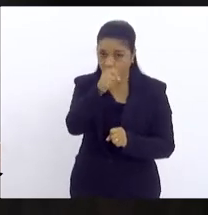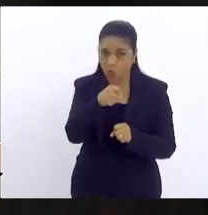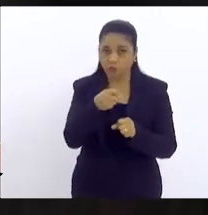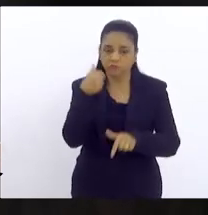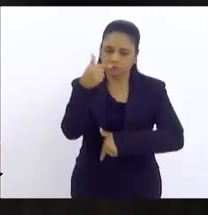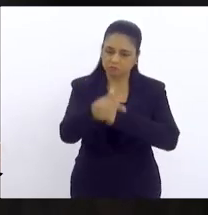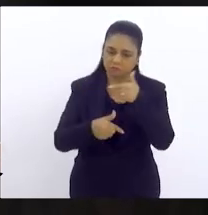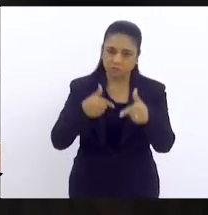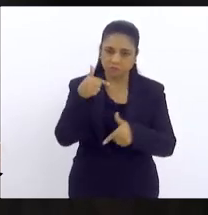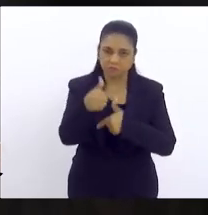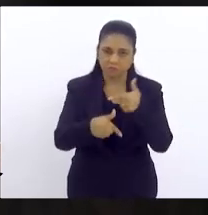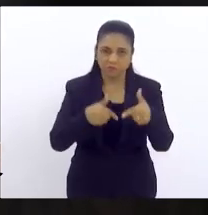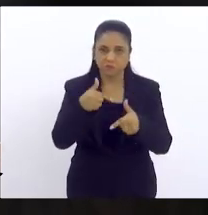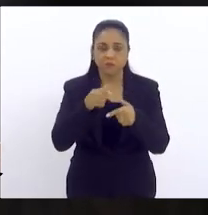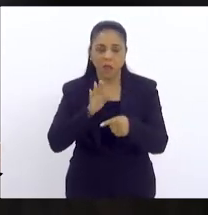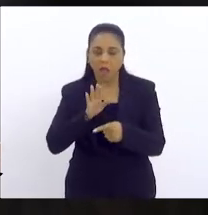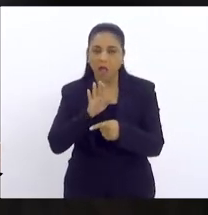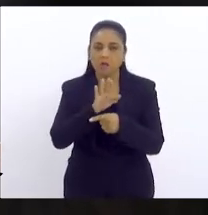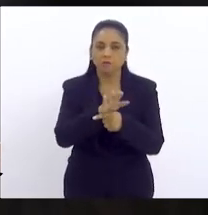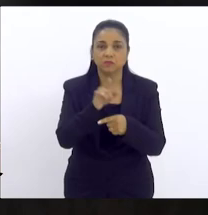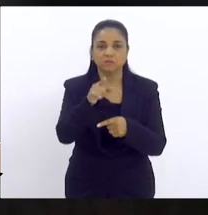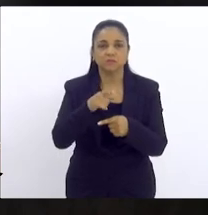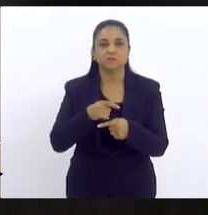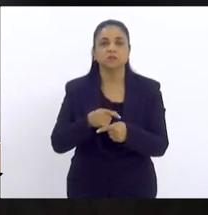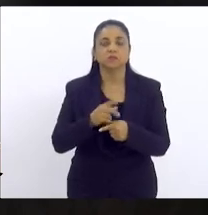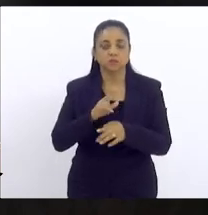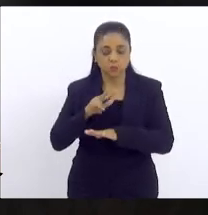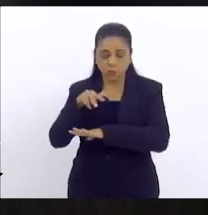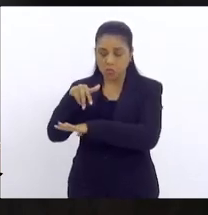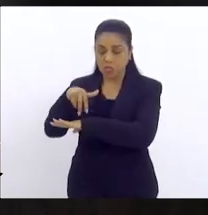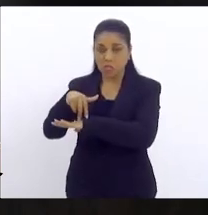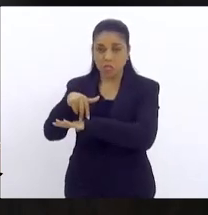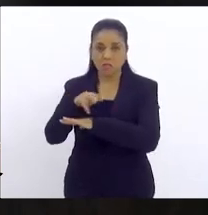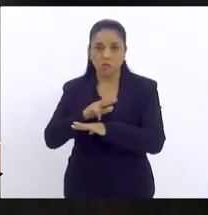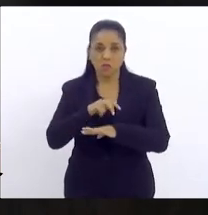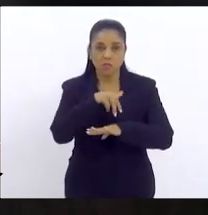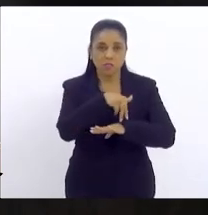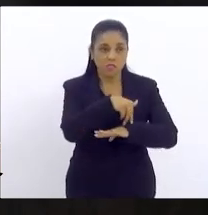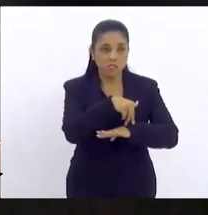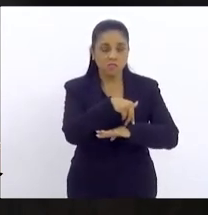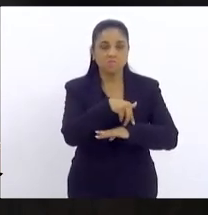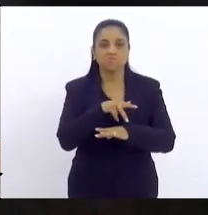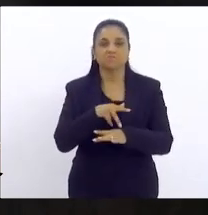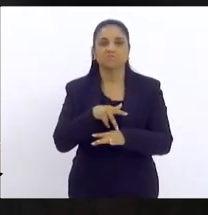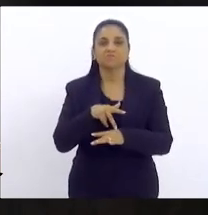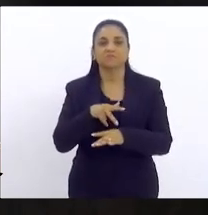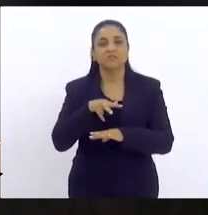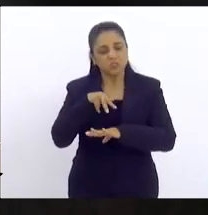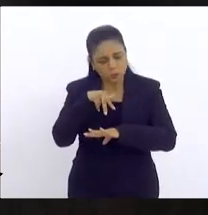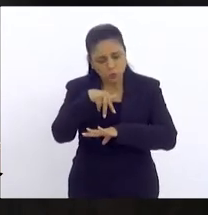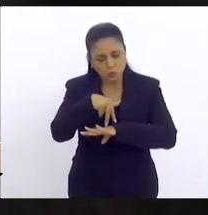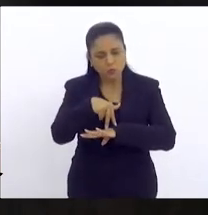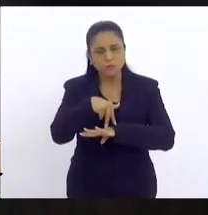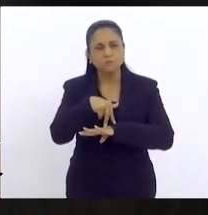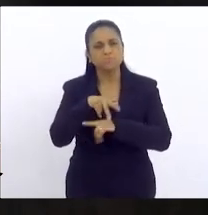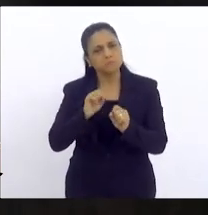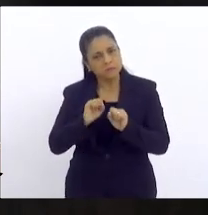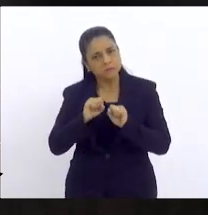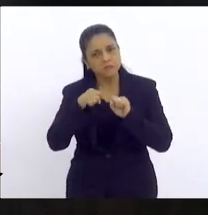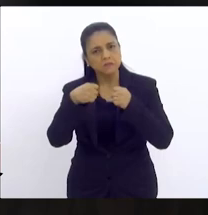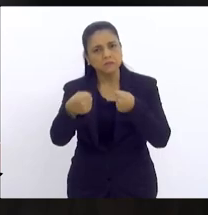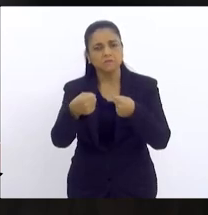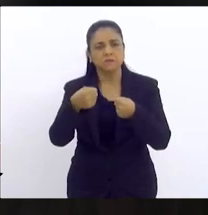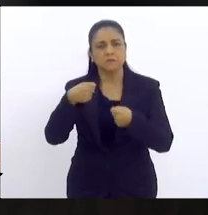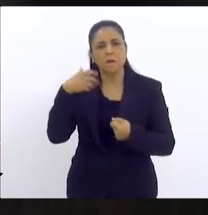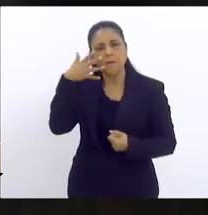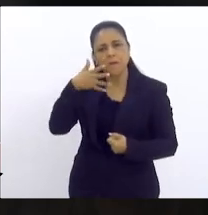levando ajudando quando tiver que subir ali naquela Tribuna ou aqui normalmente nós usamos ali subir para defender como nós